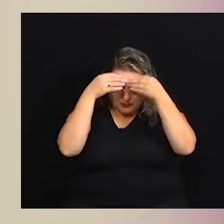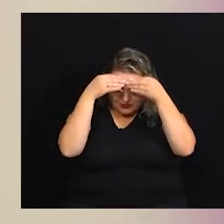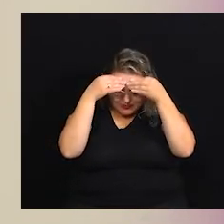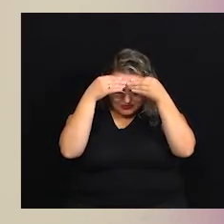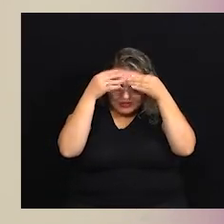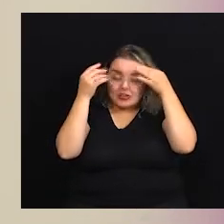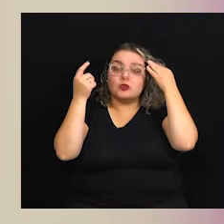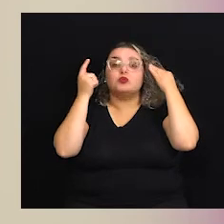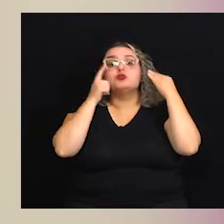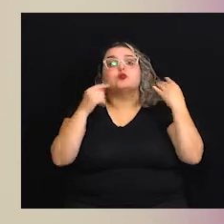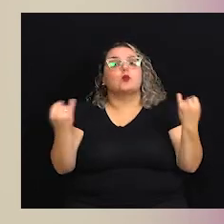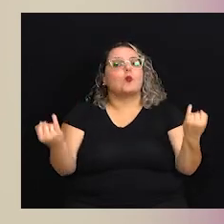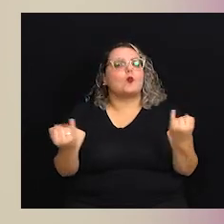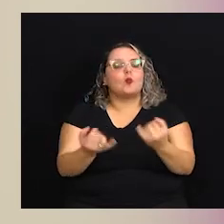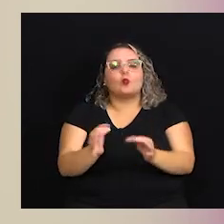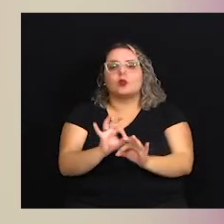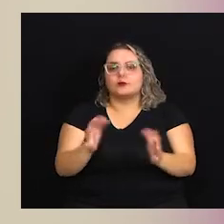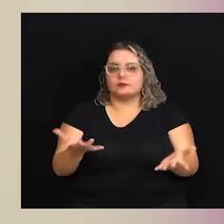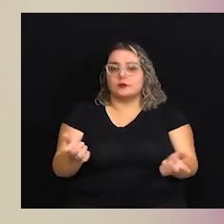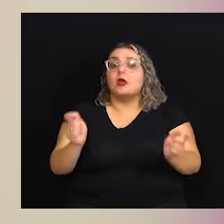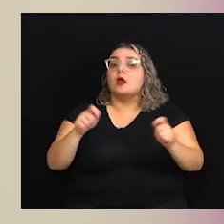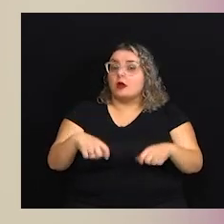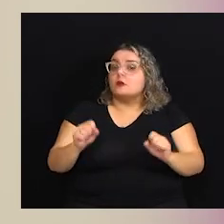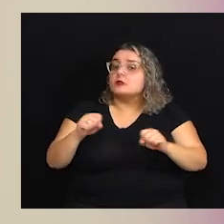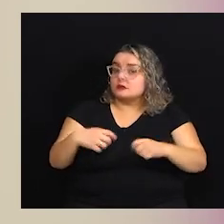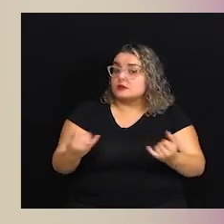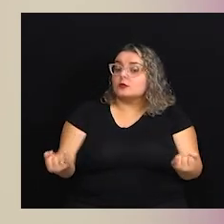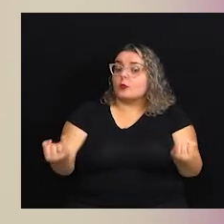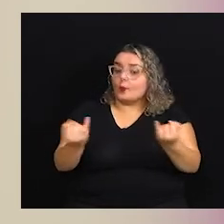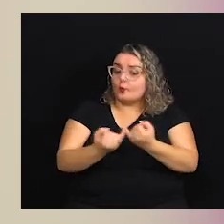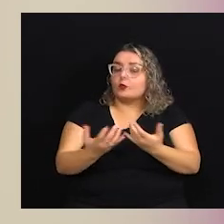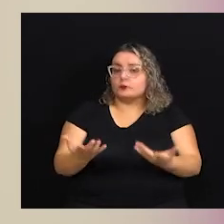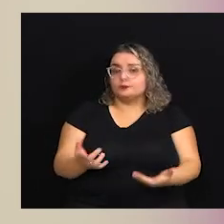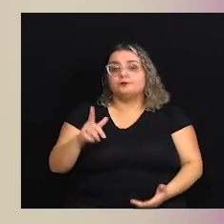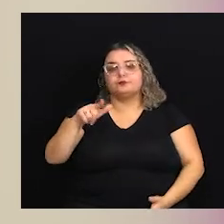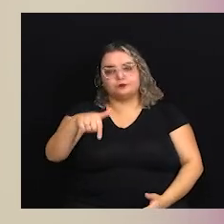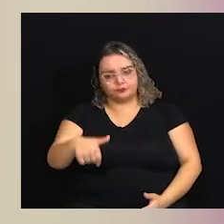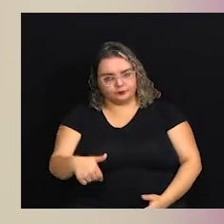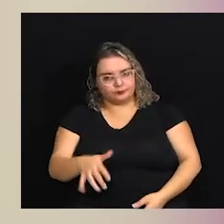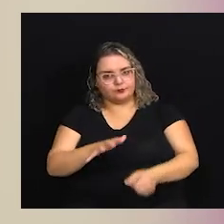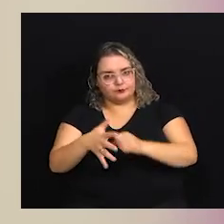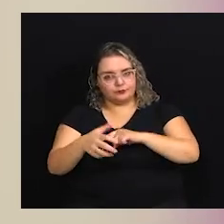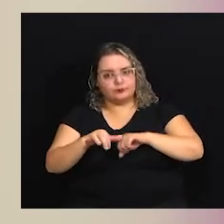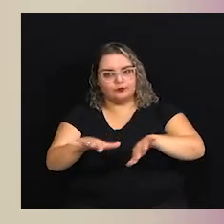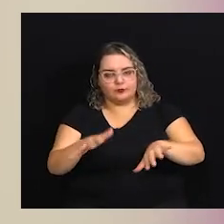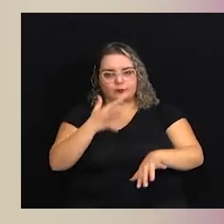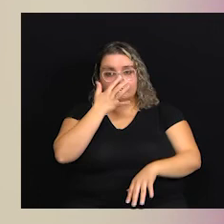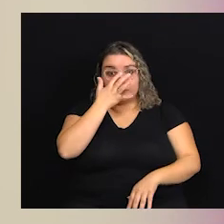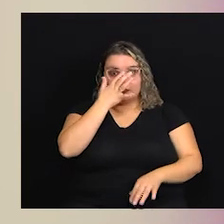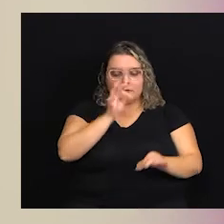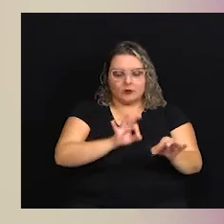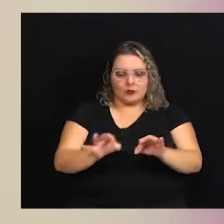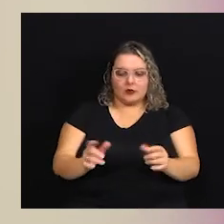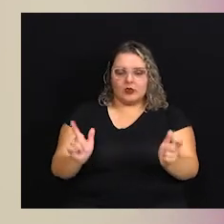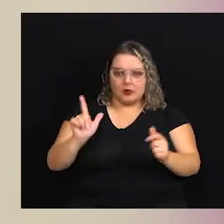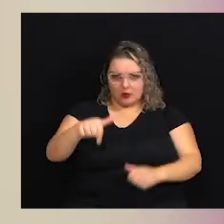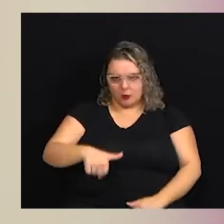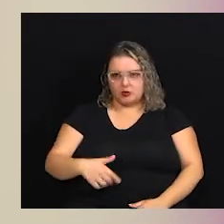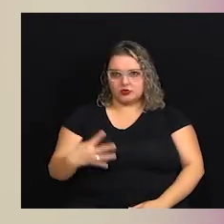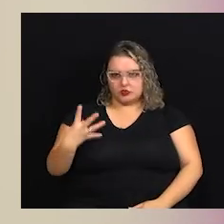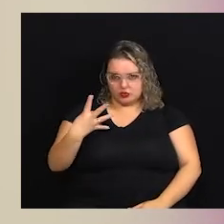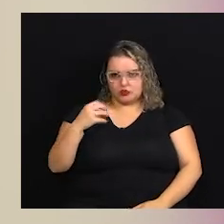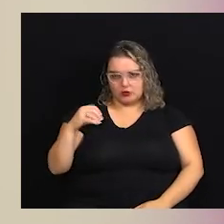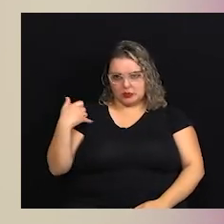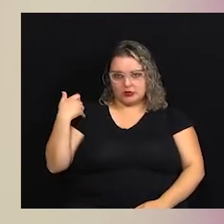trauma de que não consigo emagrecer de jeito nenhum. E é possível sim emagrecer. E depois da pandemia que eu criei o programa Magra Após